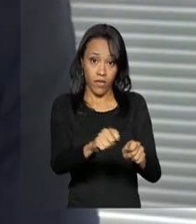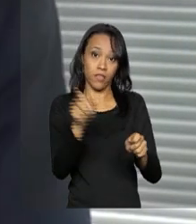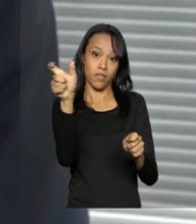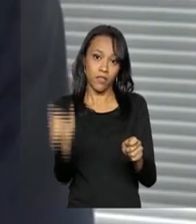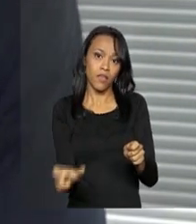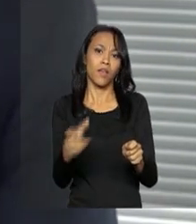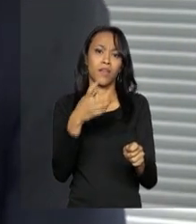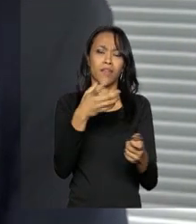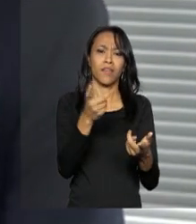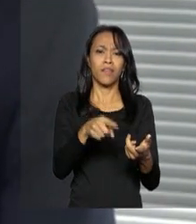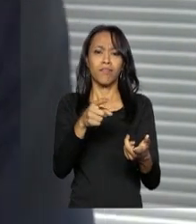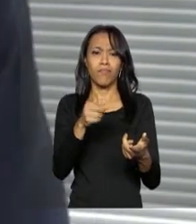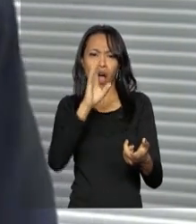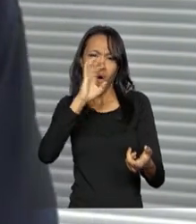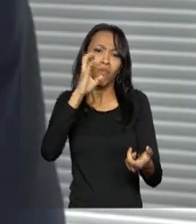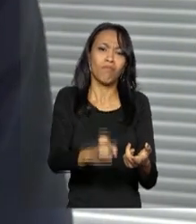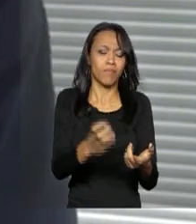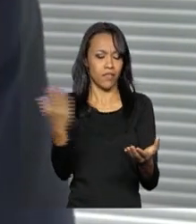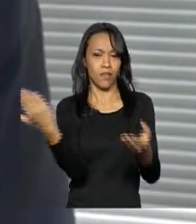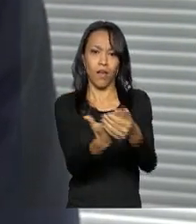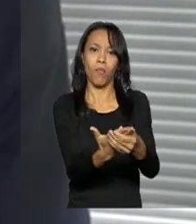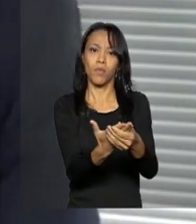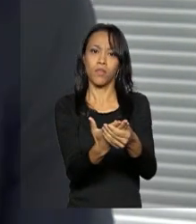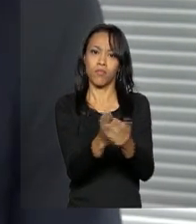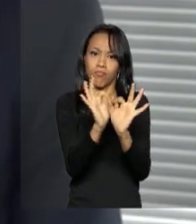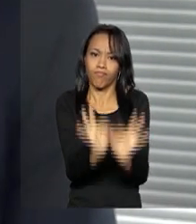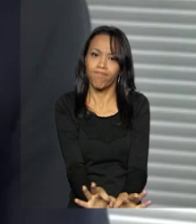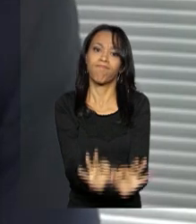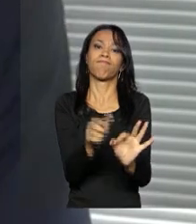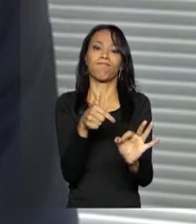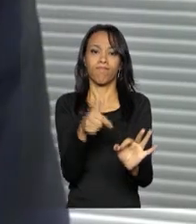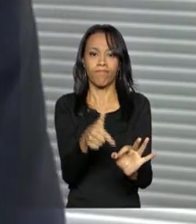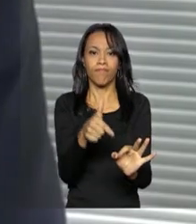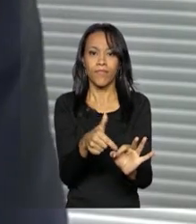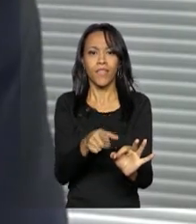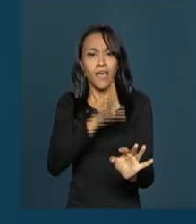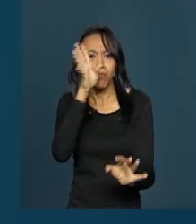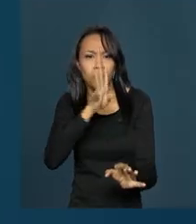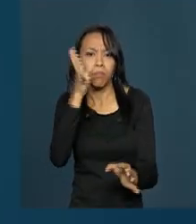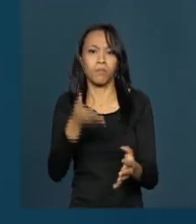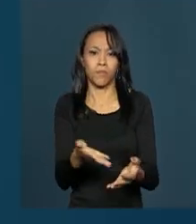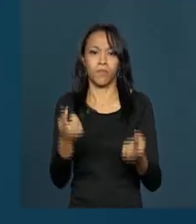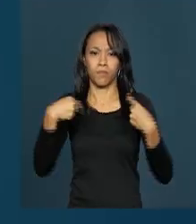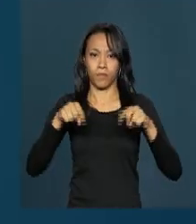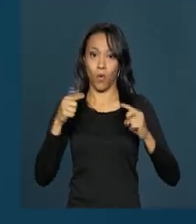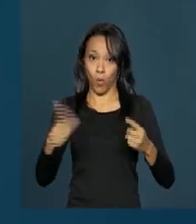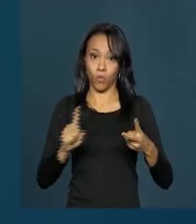A Ofensa ao devido processo legal A Ofensa a regras constitucionais é um processo que tramitou de forma abusiva e